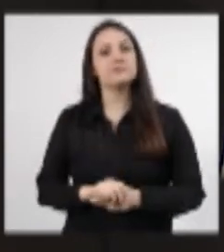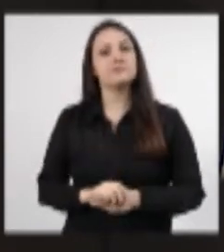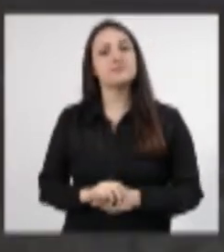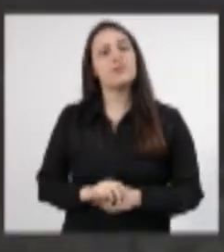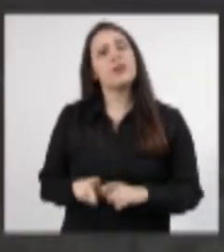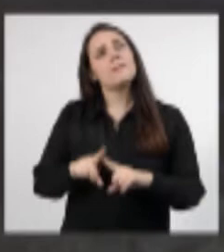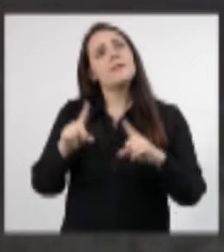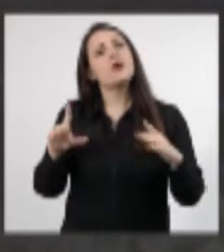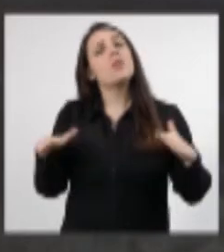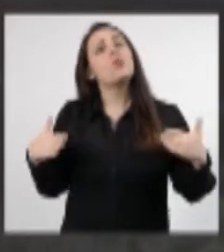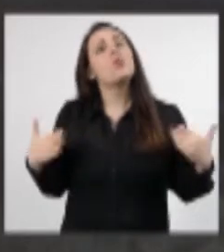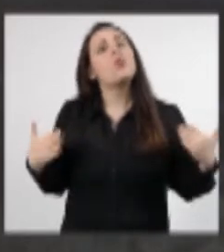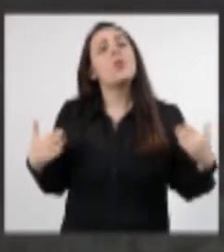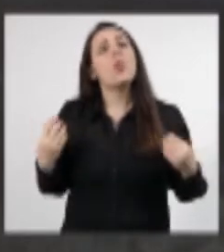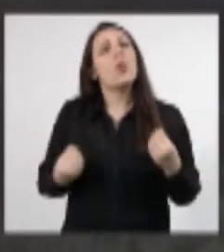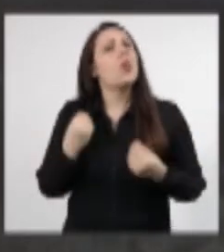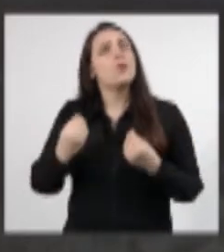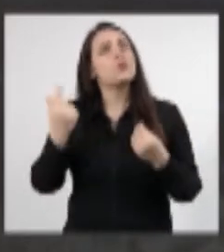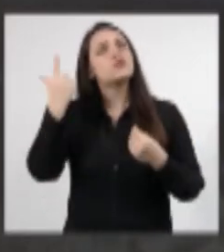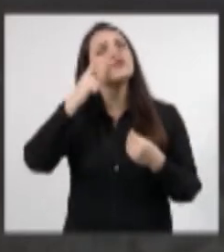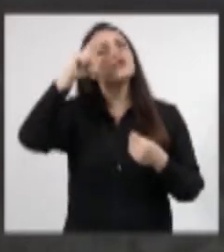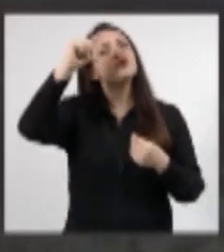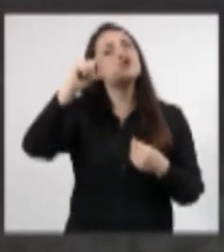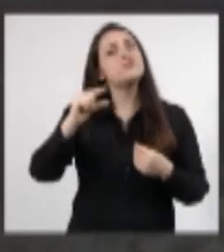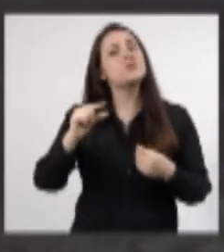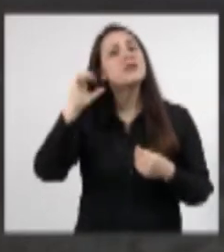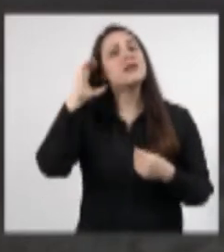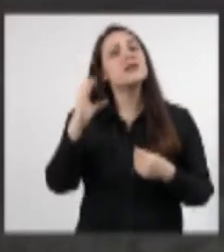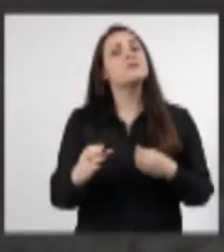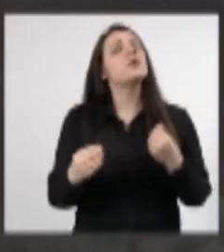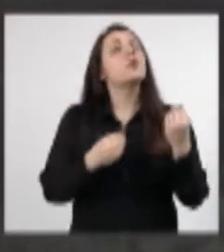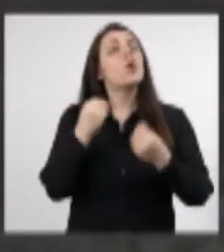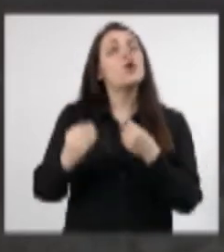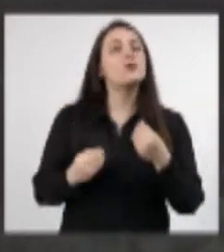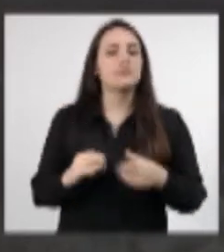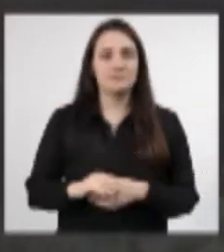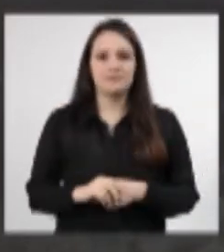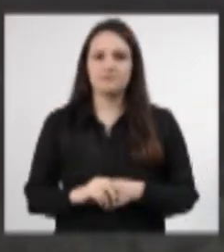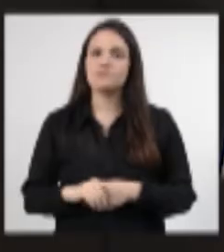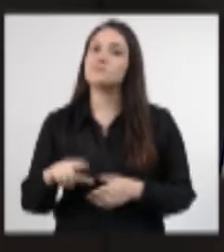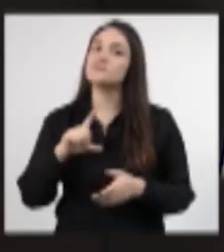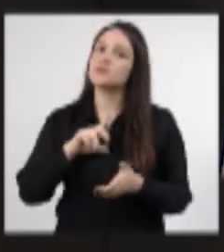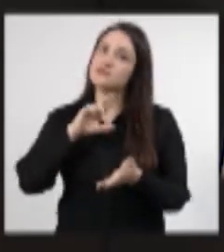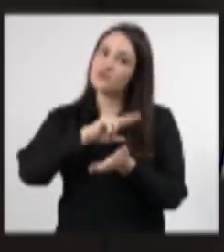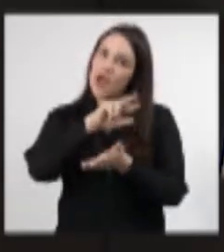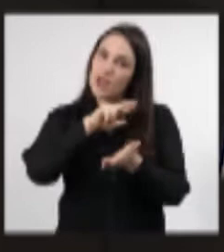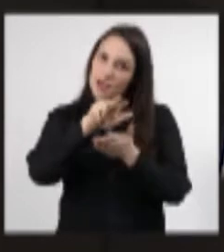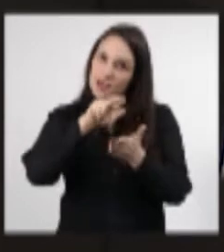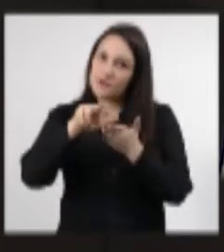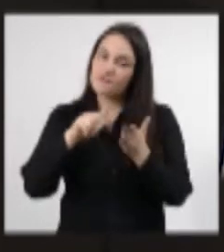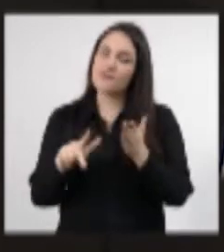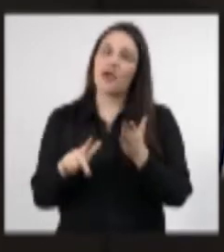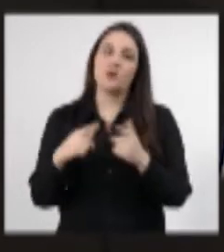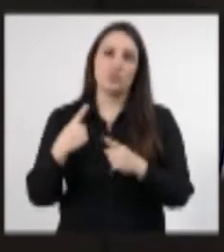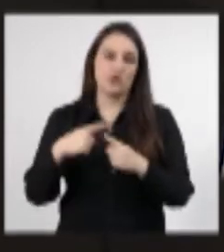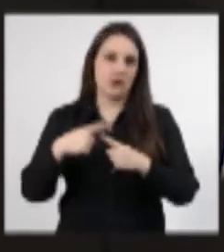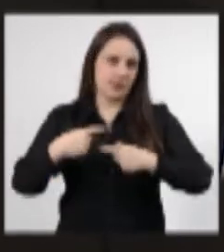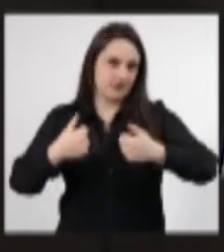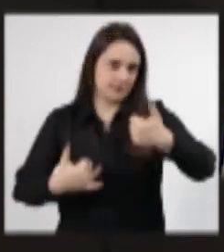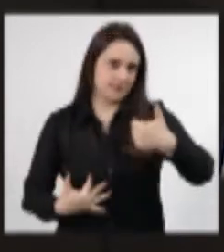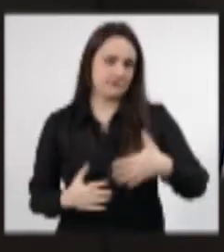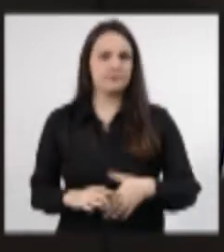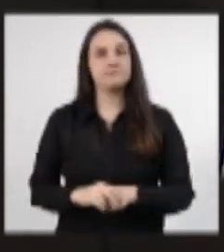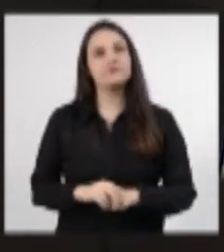isso. Doutor, a que fatores o senhor atribui a queda geral nos índices da criminalidade? São vários